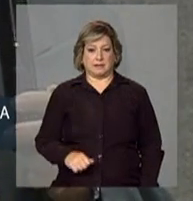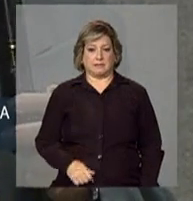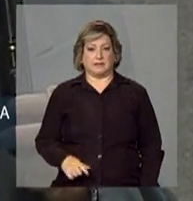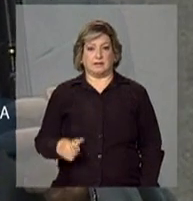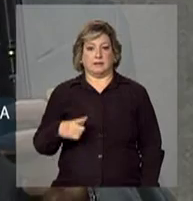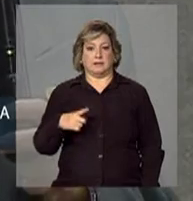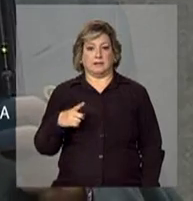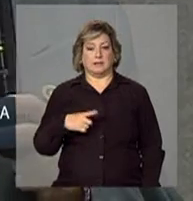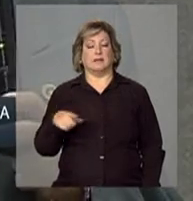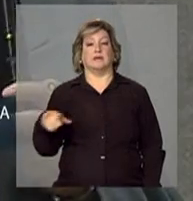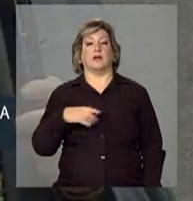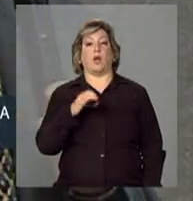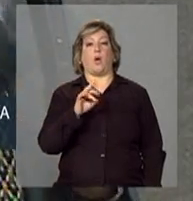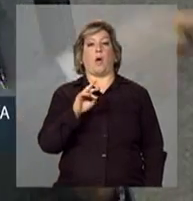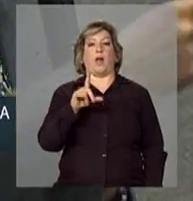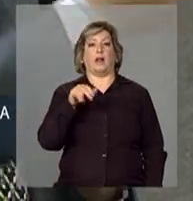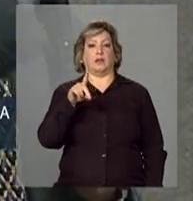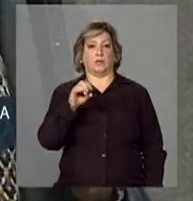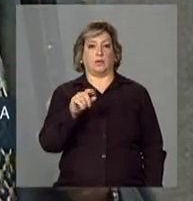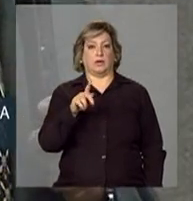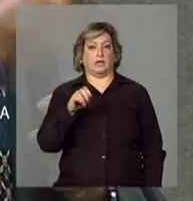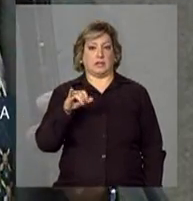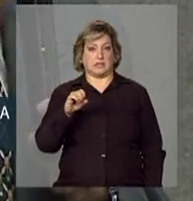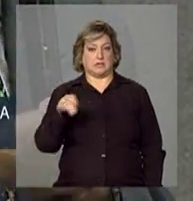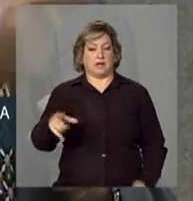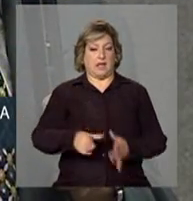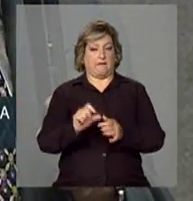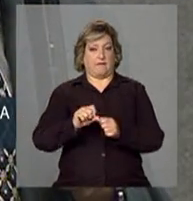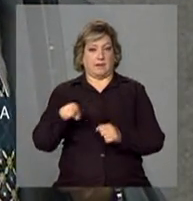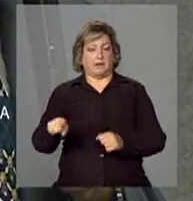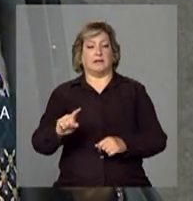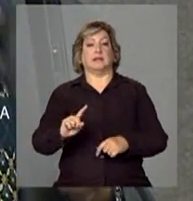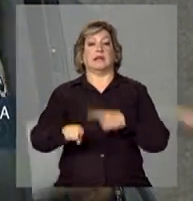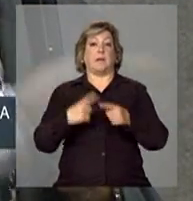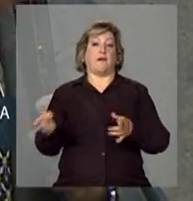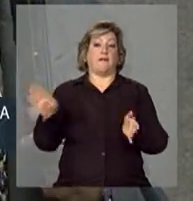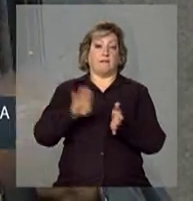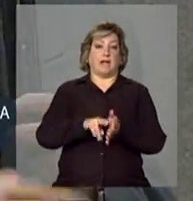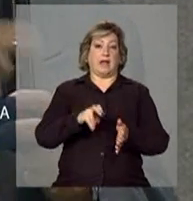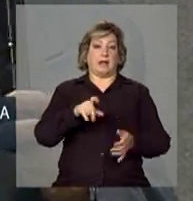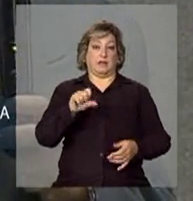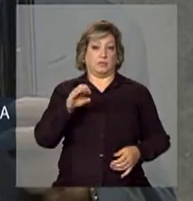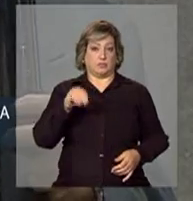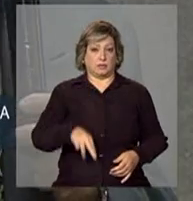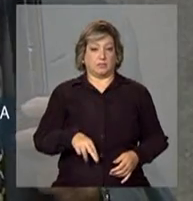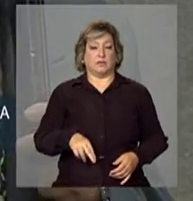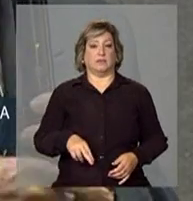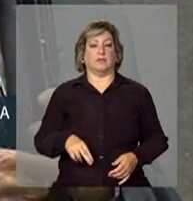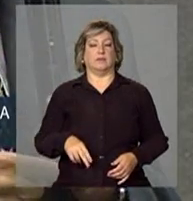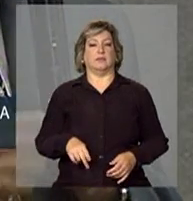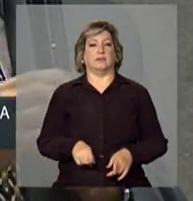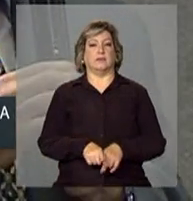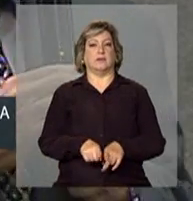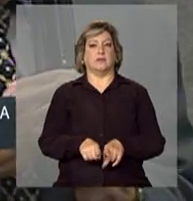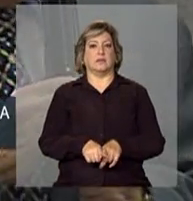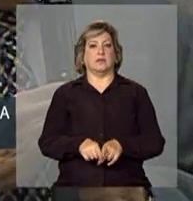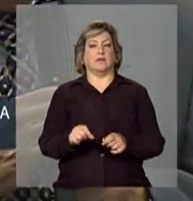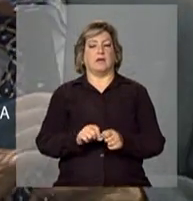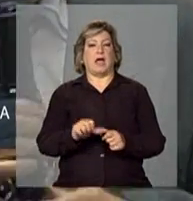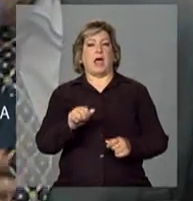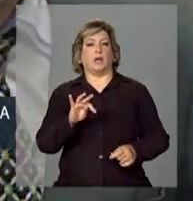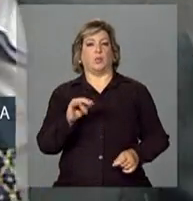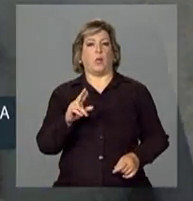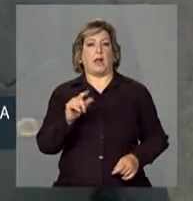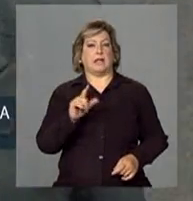pelo Orlando Geisel, depois da vinda do Nelson Rockefeller de celebrar convênios internacionais de atualização